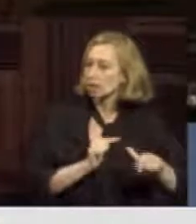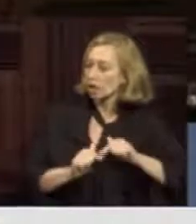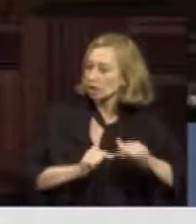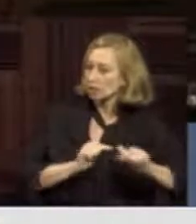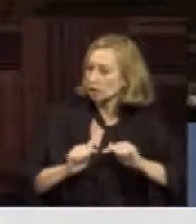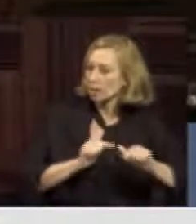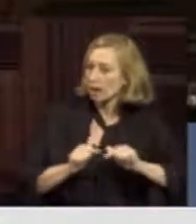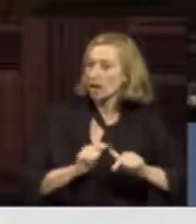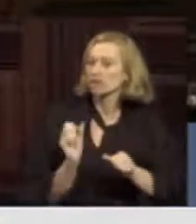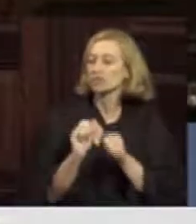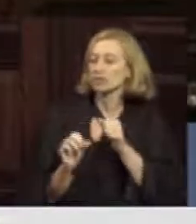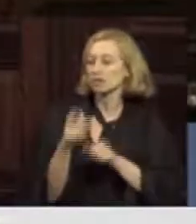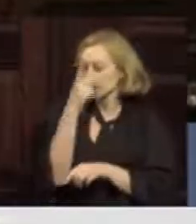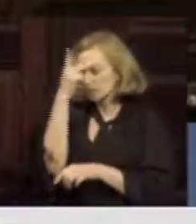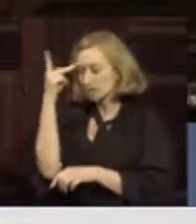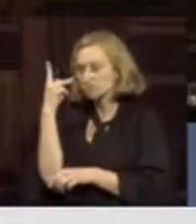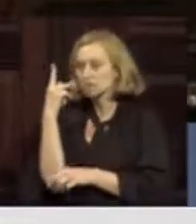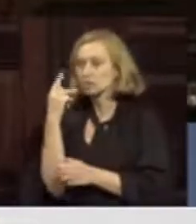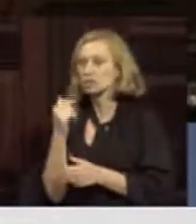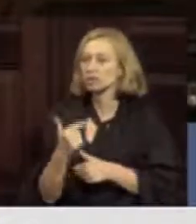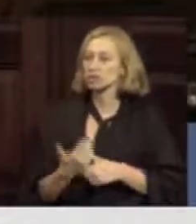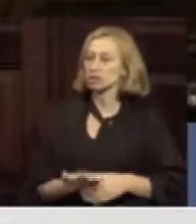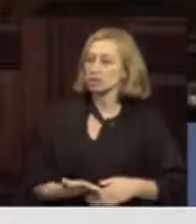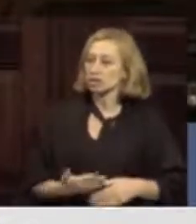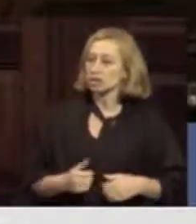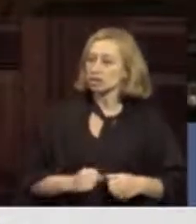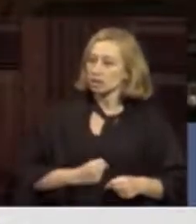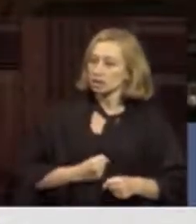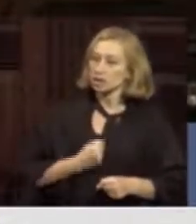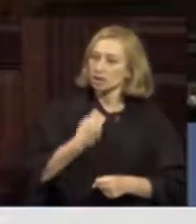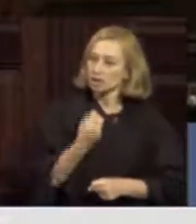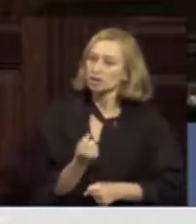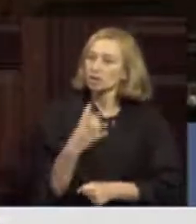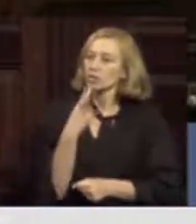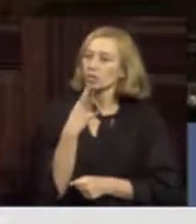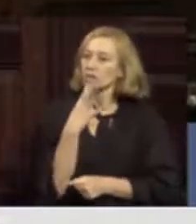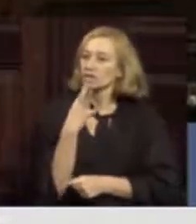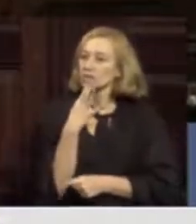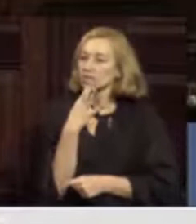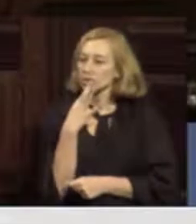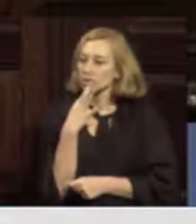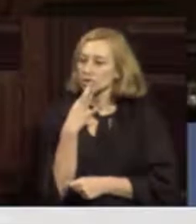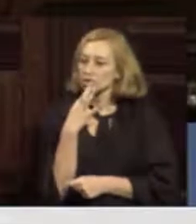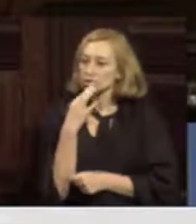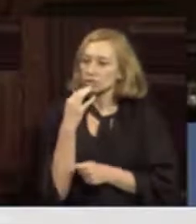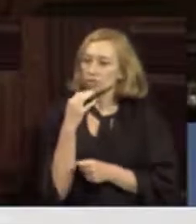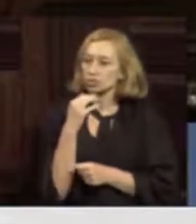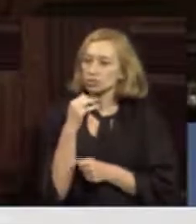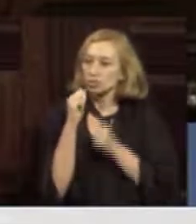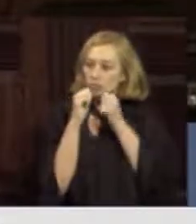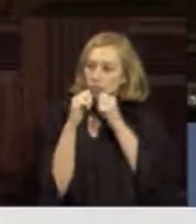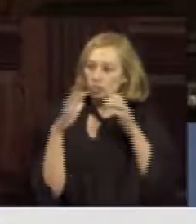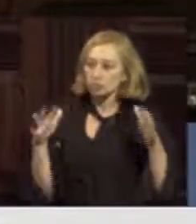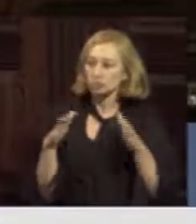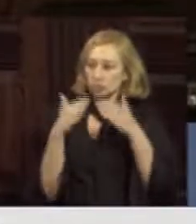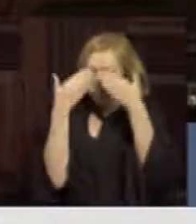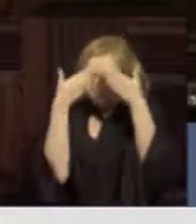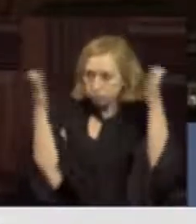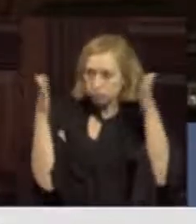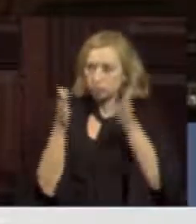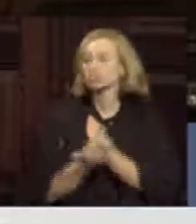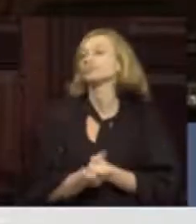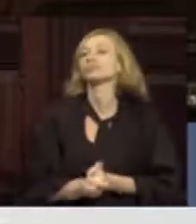através de pessoas muito entusiastas, mas também do conhecimento oferecido pela Universidade Federal de